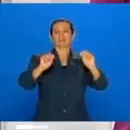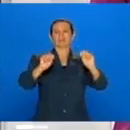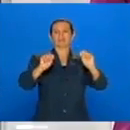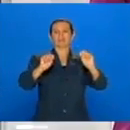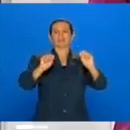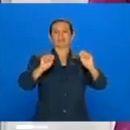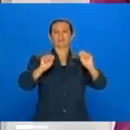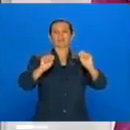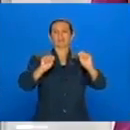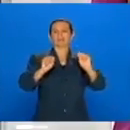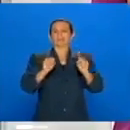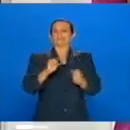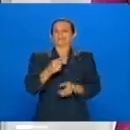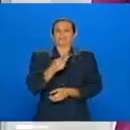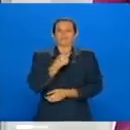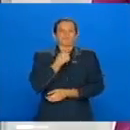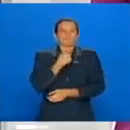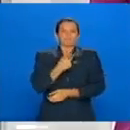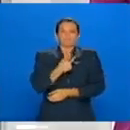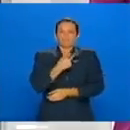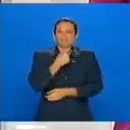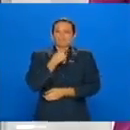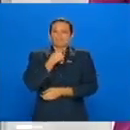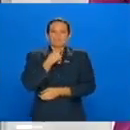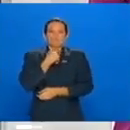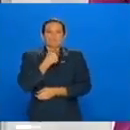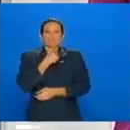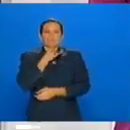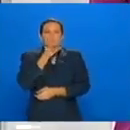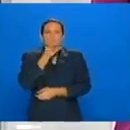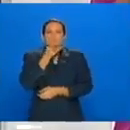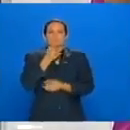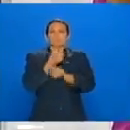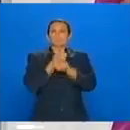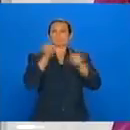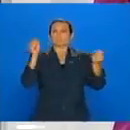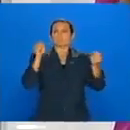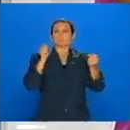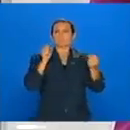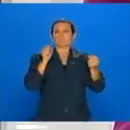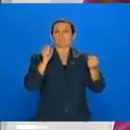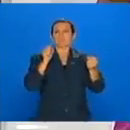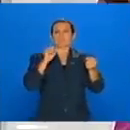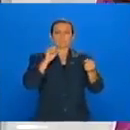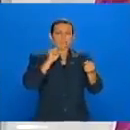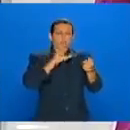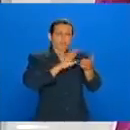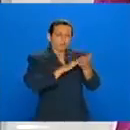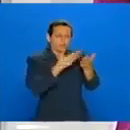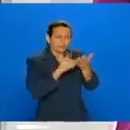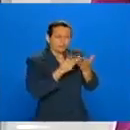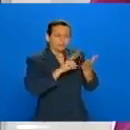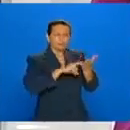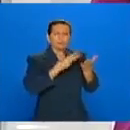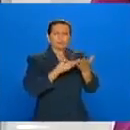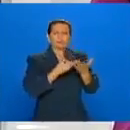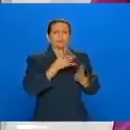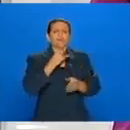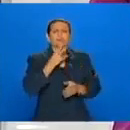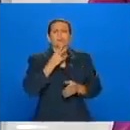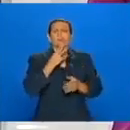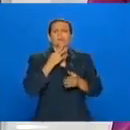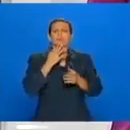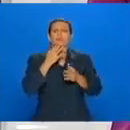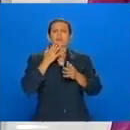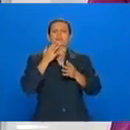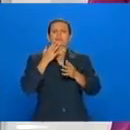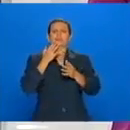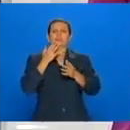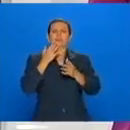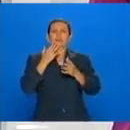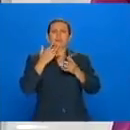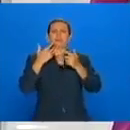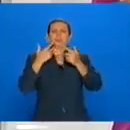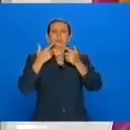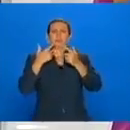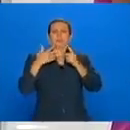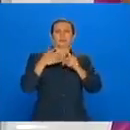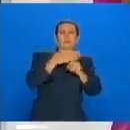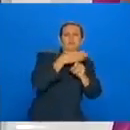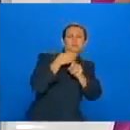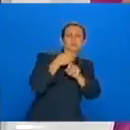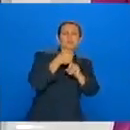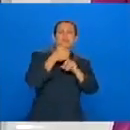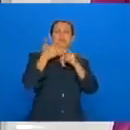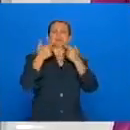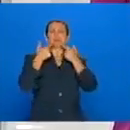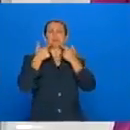que um tradutor não tenha o domínio da Libras e das línguas em questão. Ter o domínio aqui é